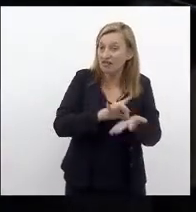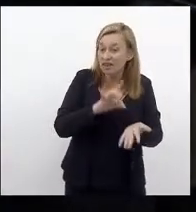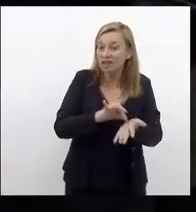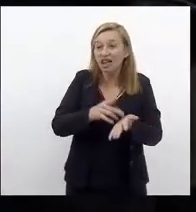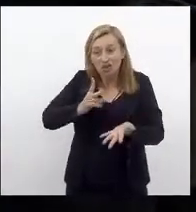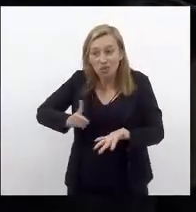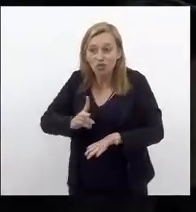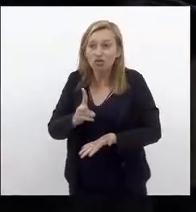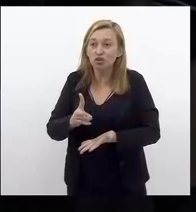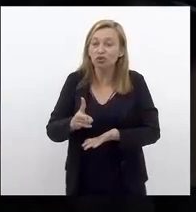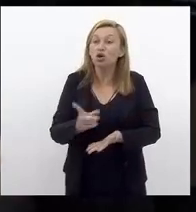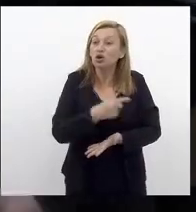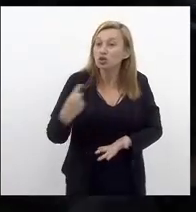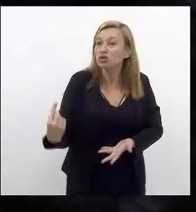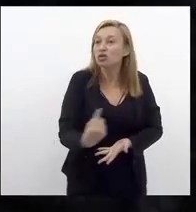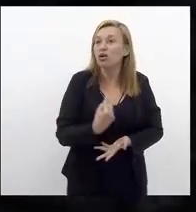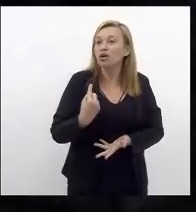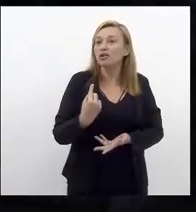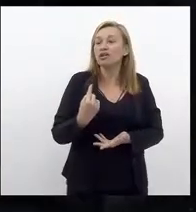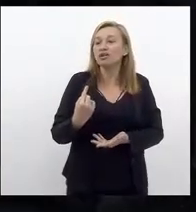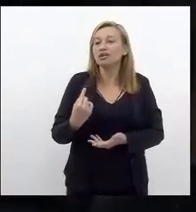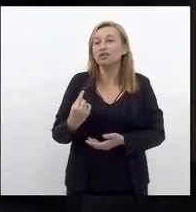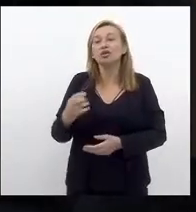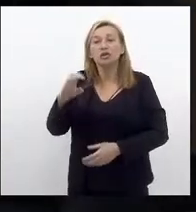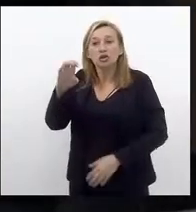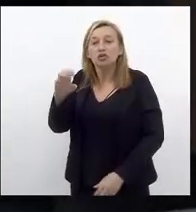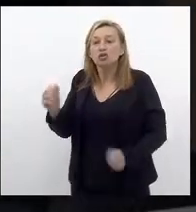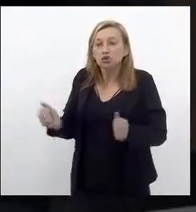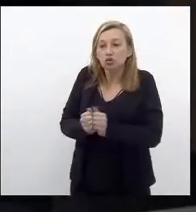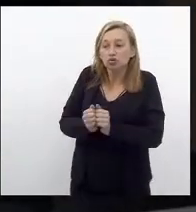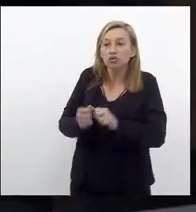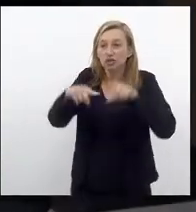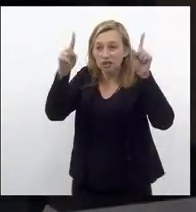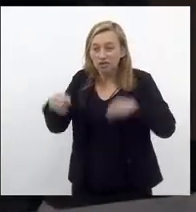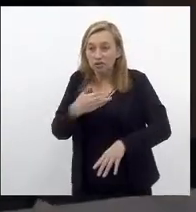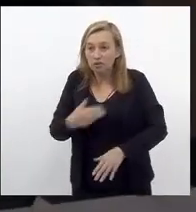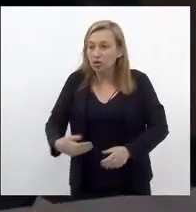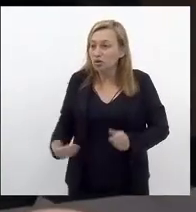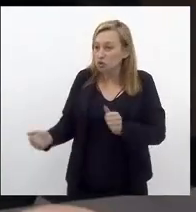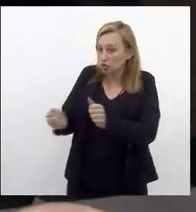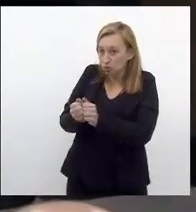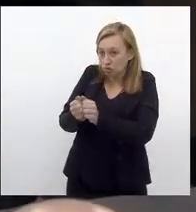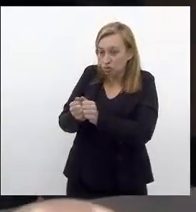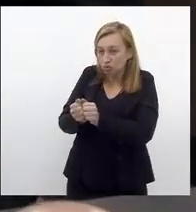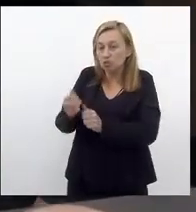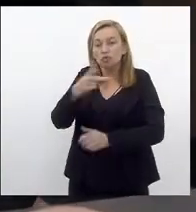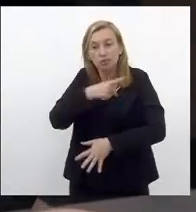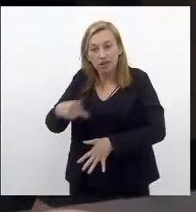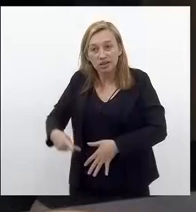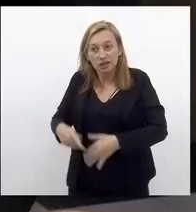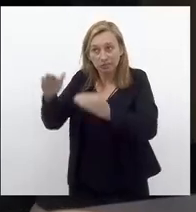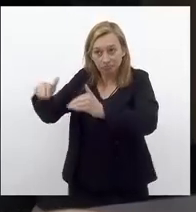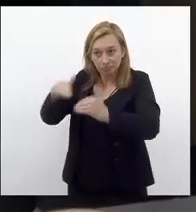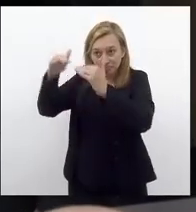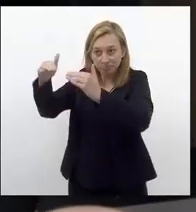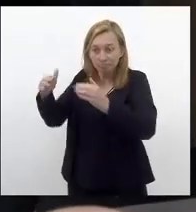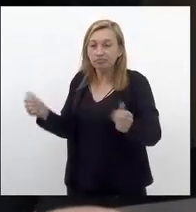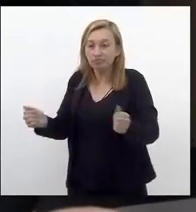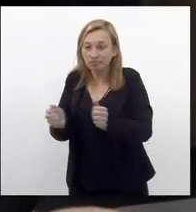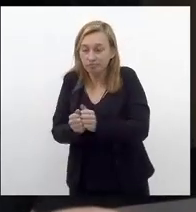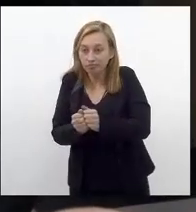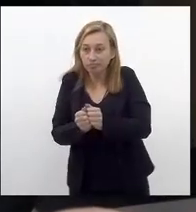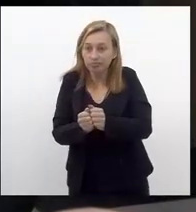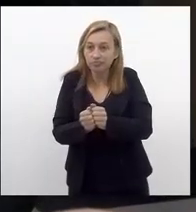verdade prevaleceu nós estamos do lado dos Servidores pela condição de vossa excelência pela condução de você lência e